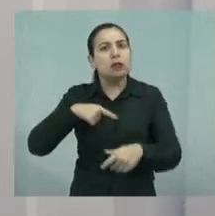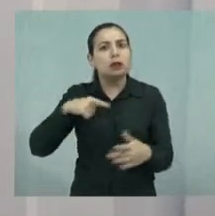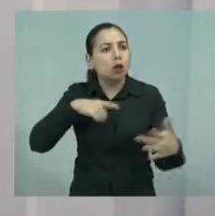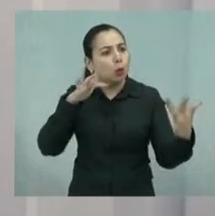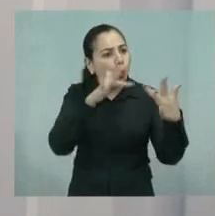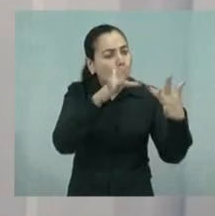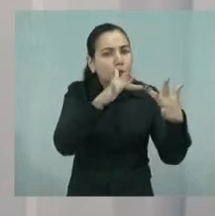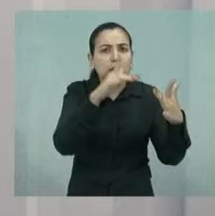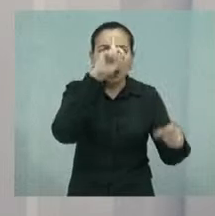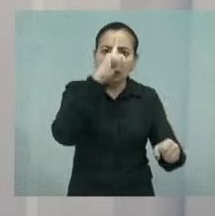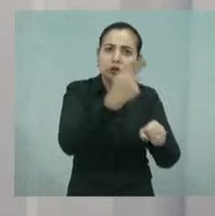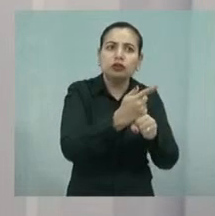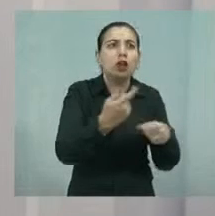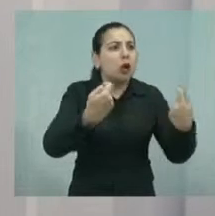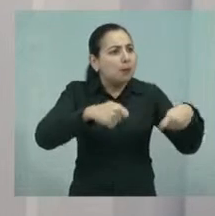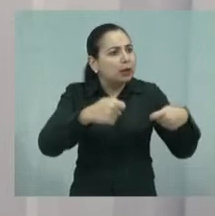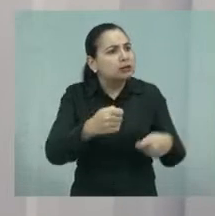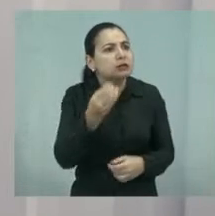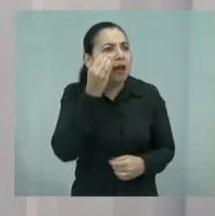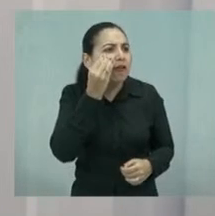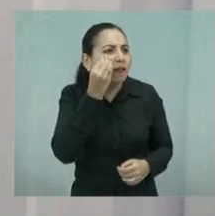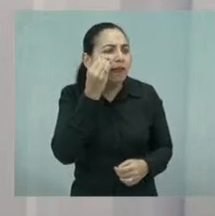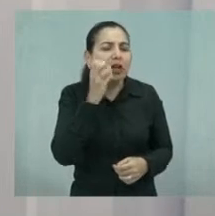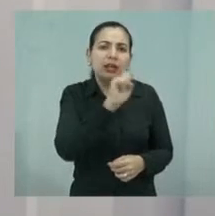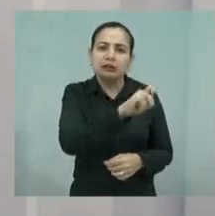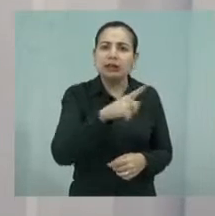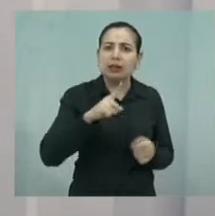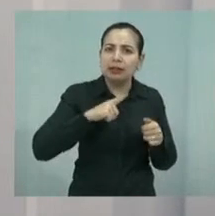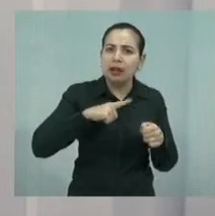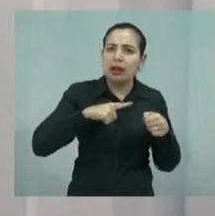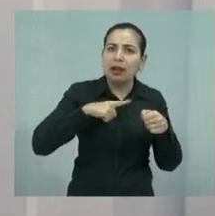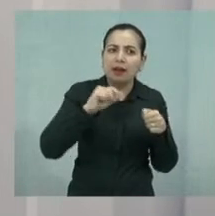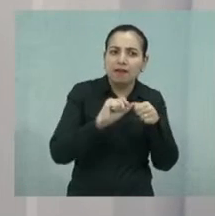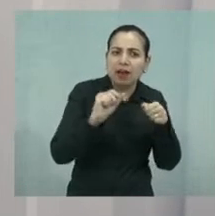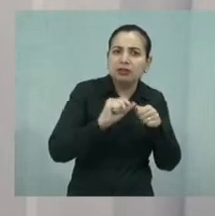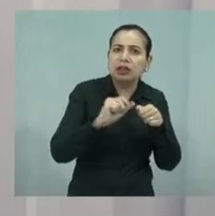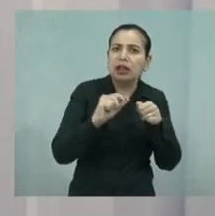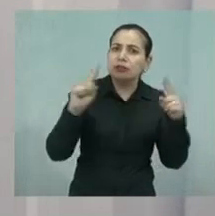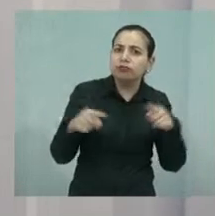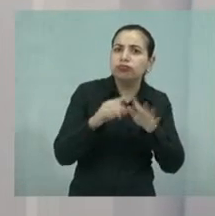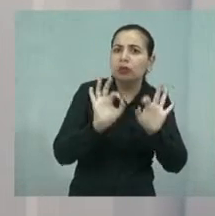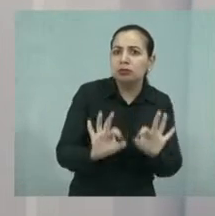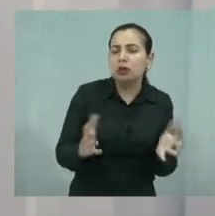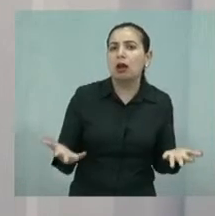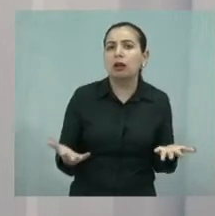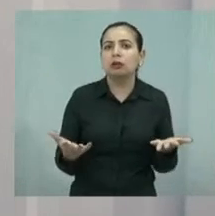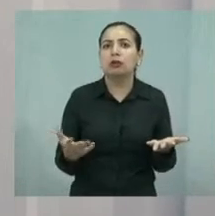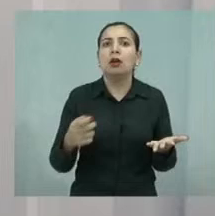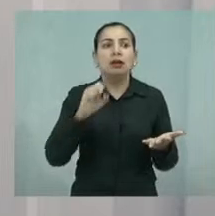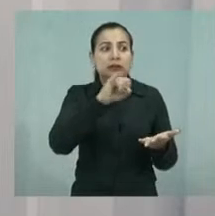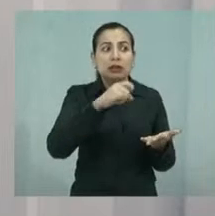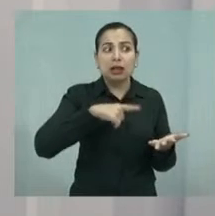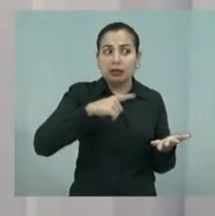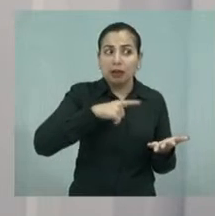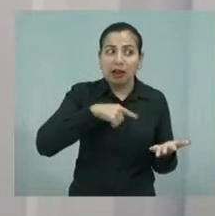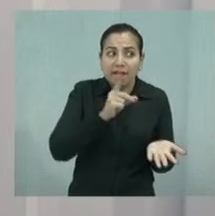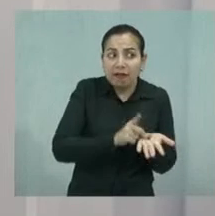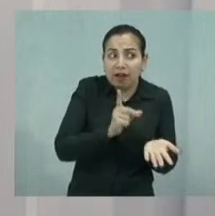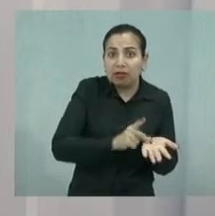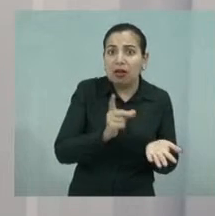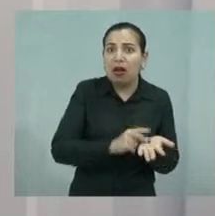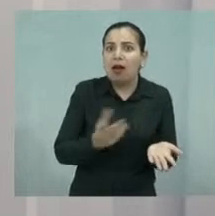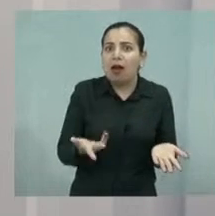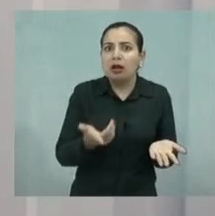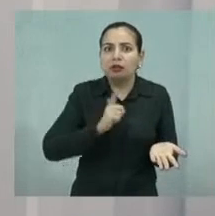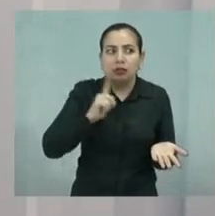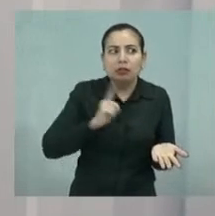no sentido desse acompanhamento, no sentido da cobrança, de sugestões e desse engajamento verdadeiro em razão